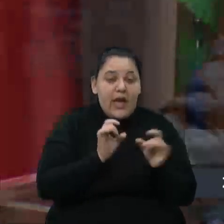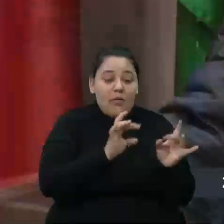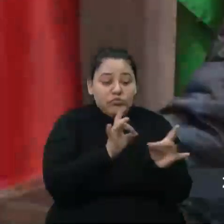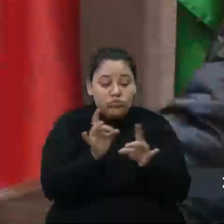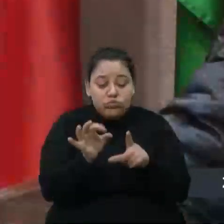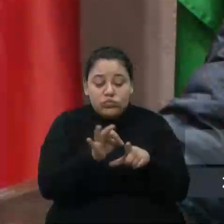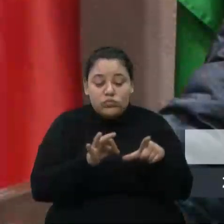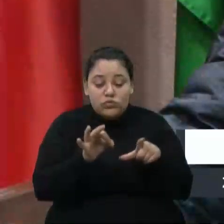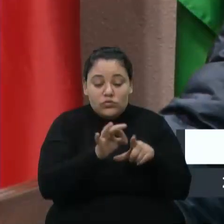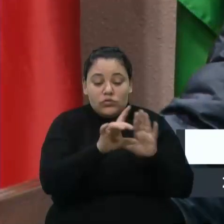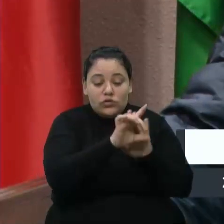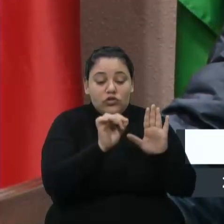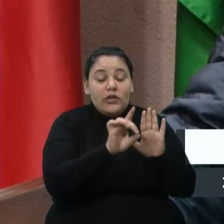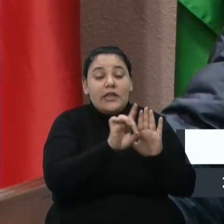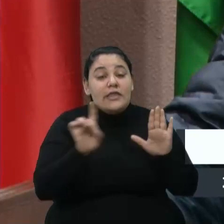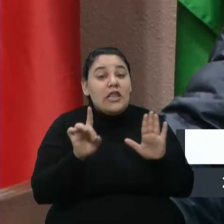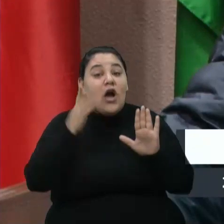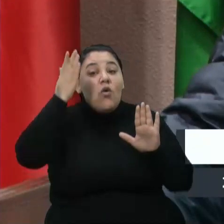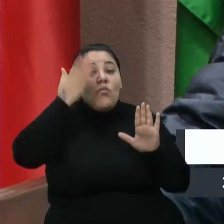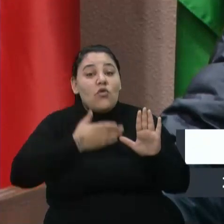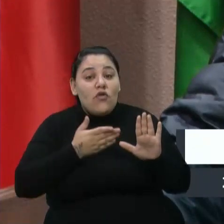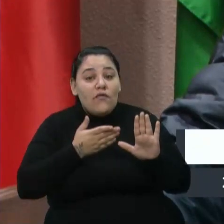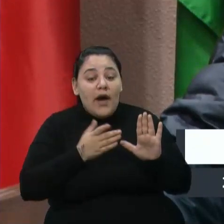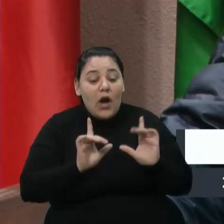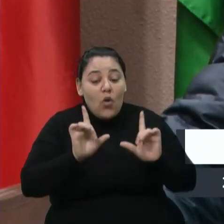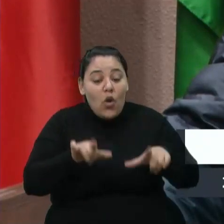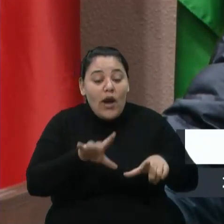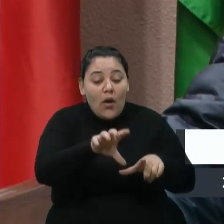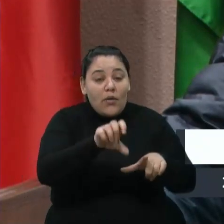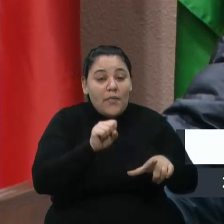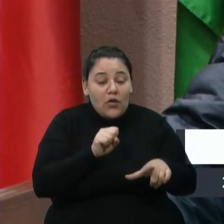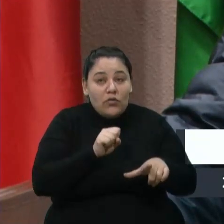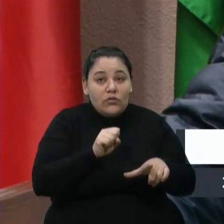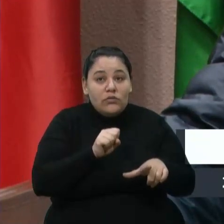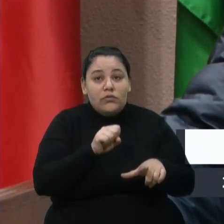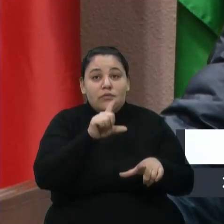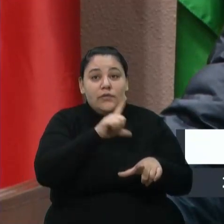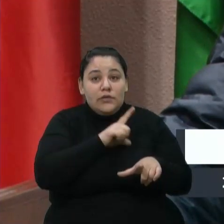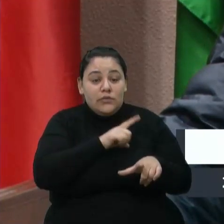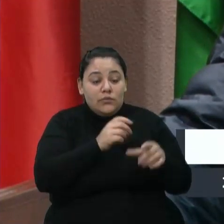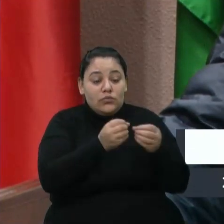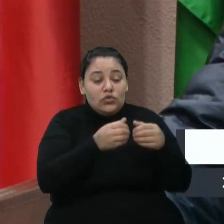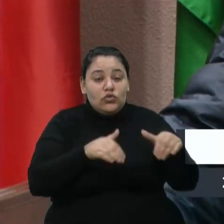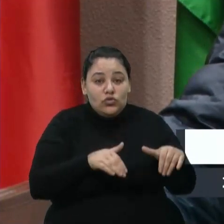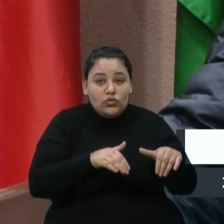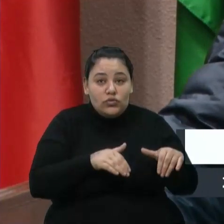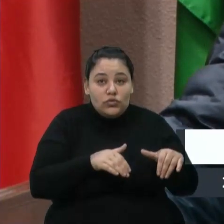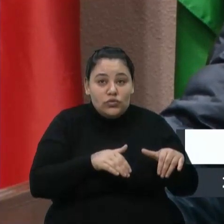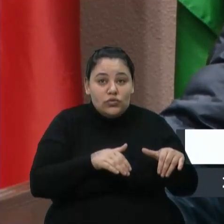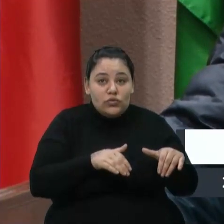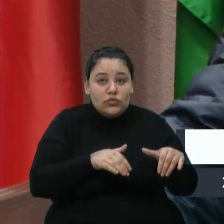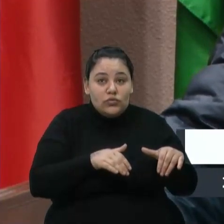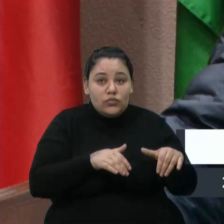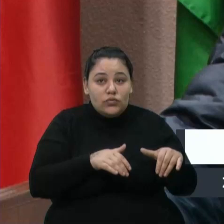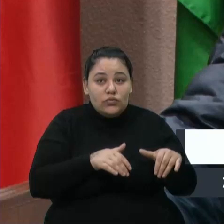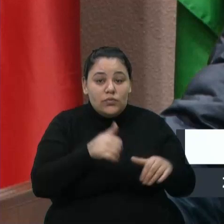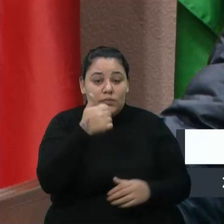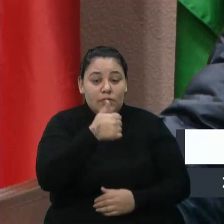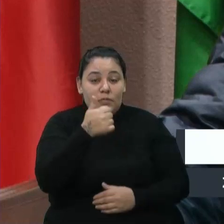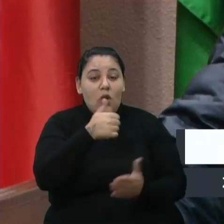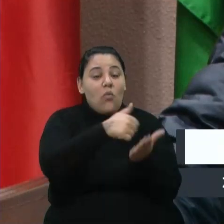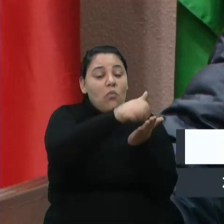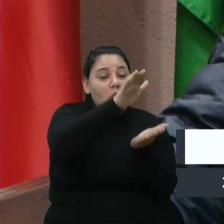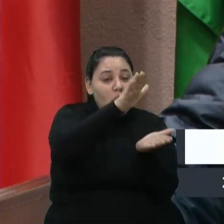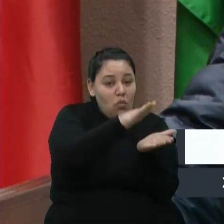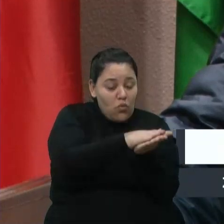lei, que não comprovarem a origem destes, ficarão sujeitos, sem prejuízo, à legislação federal. 1º, sanção e multas a